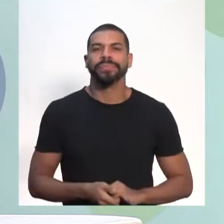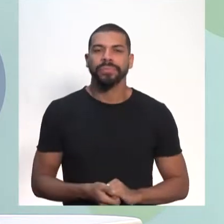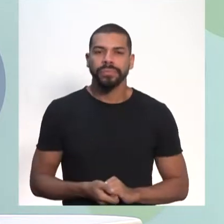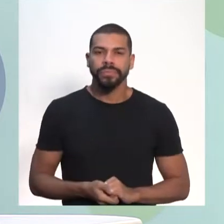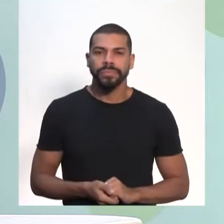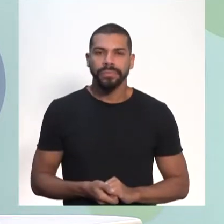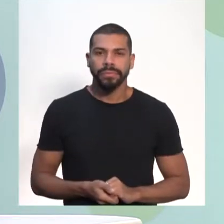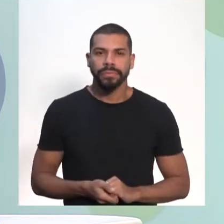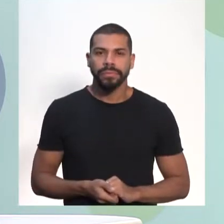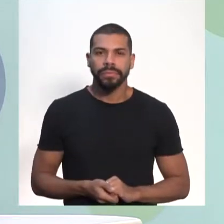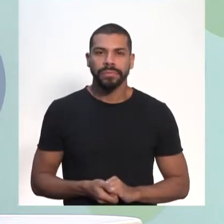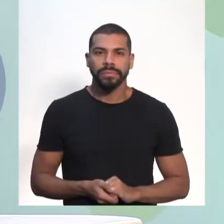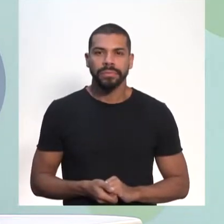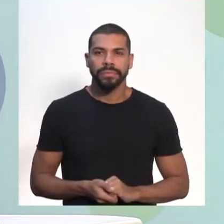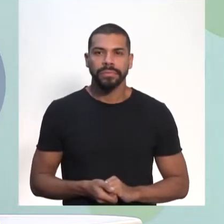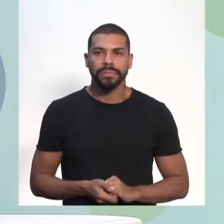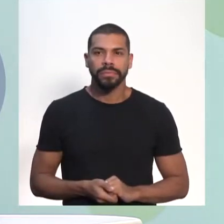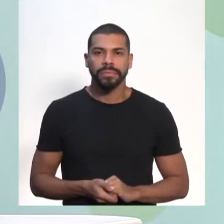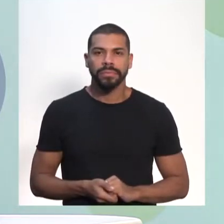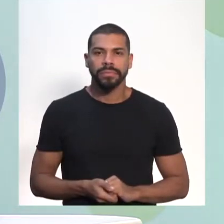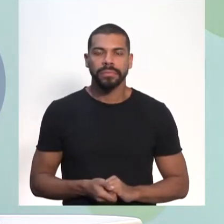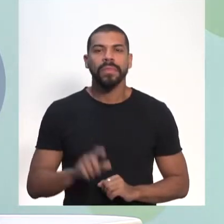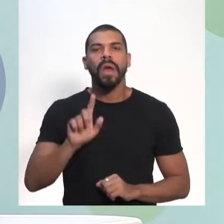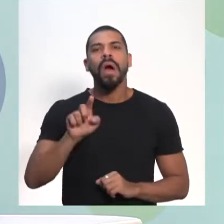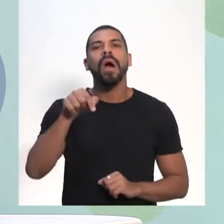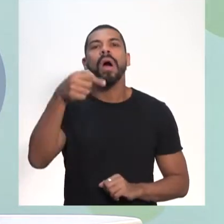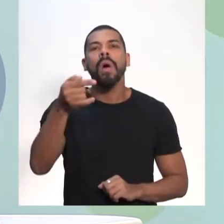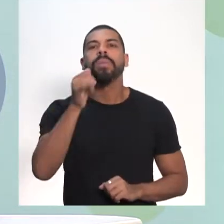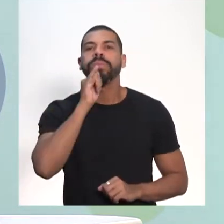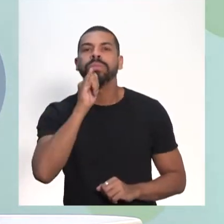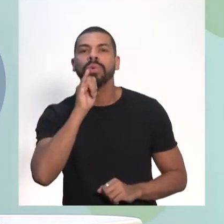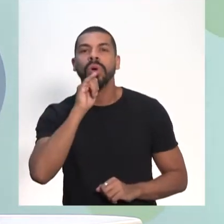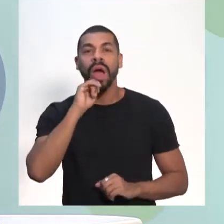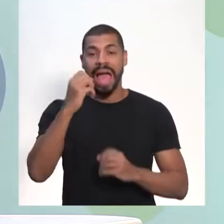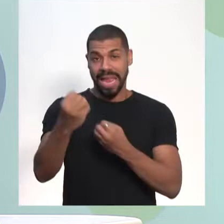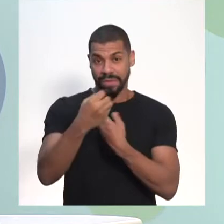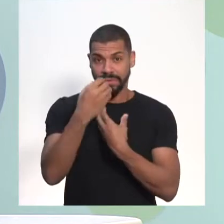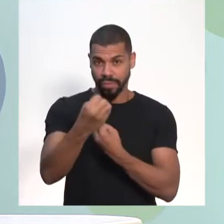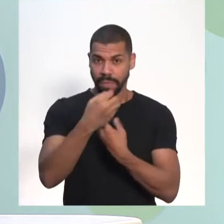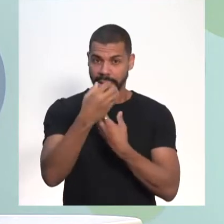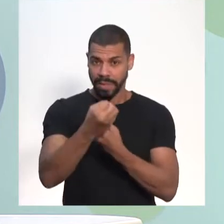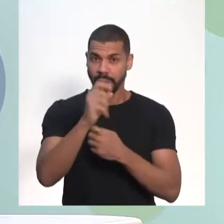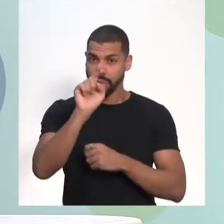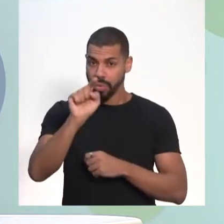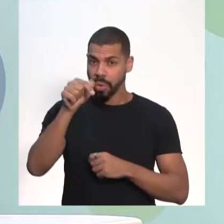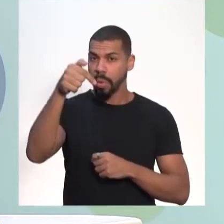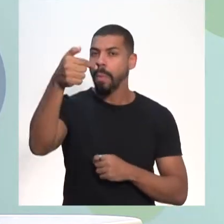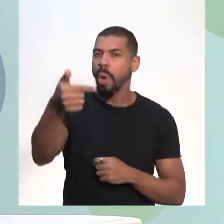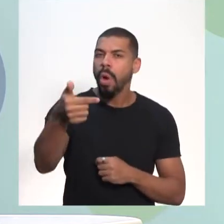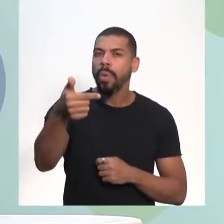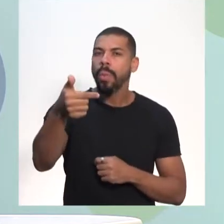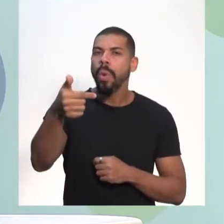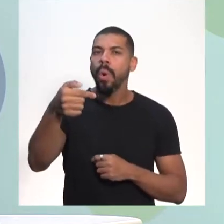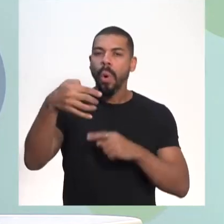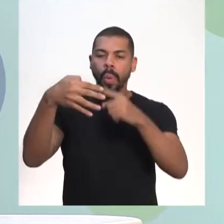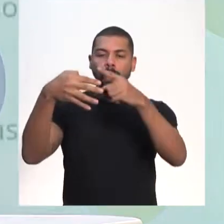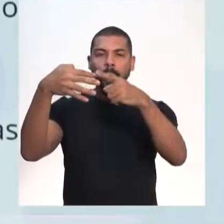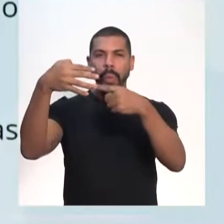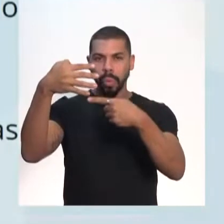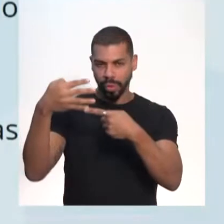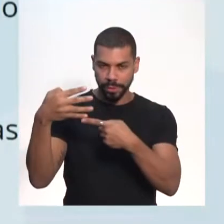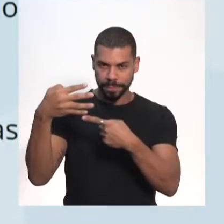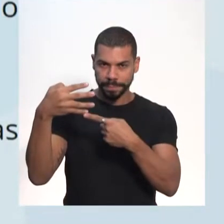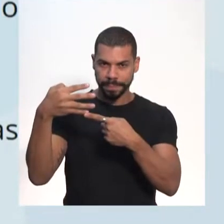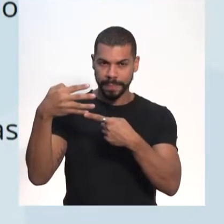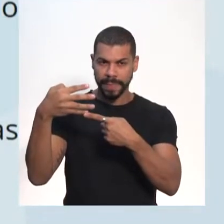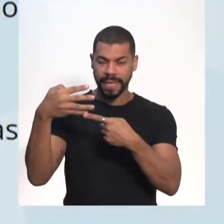favor, Mariana. Então, no comunicado que nós enviamos para vocês, nós estruturamos aí em 4 itens. Né? Claro